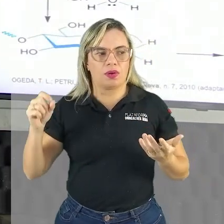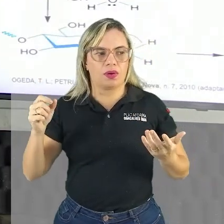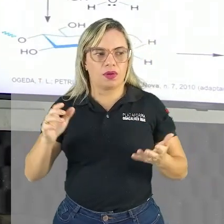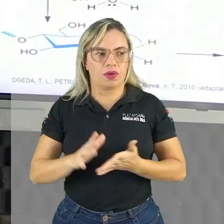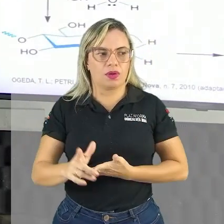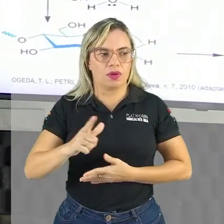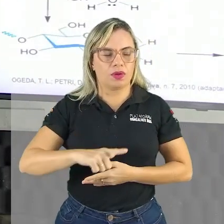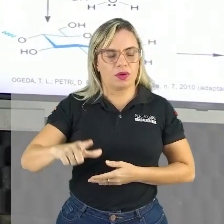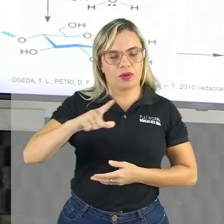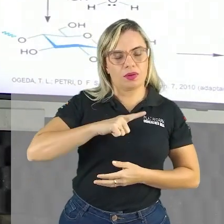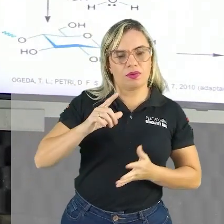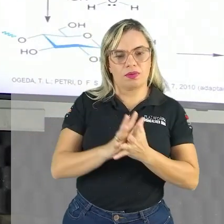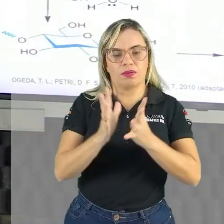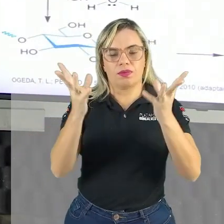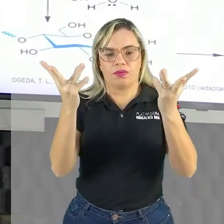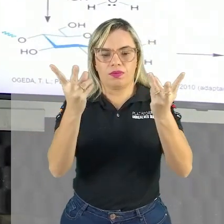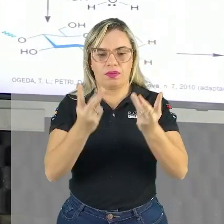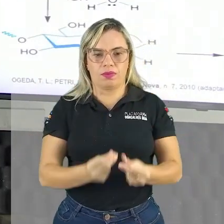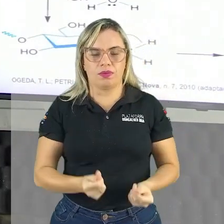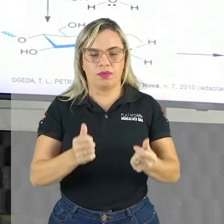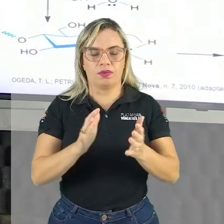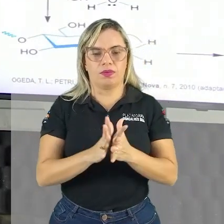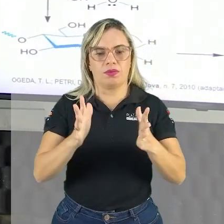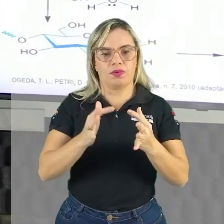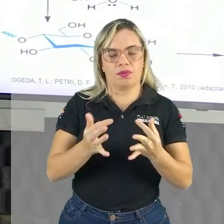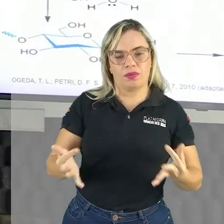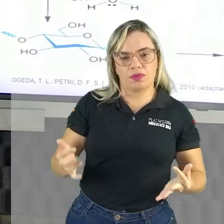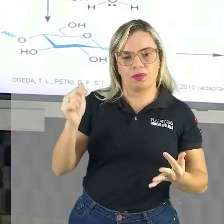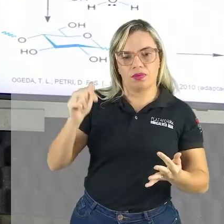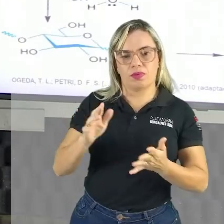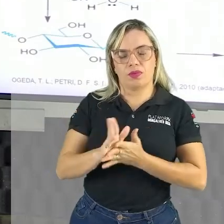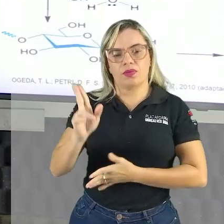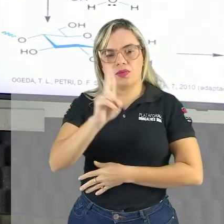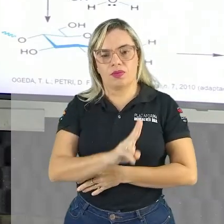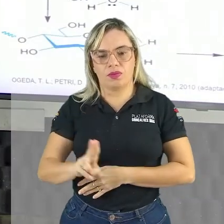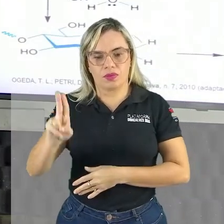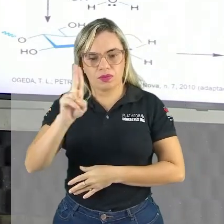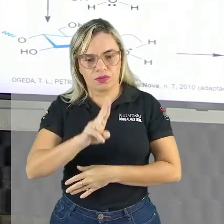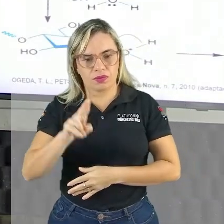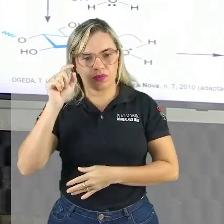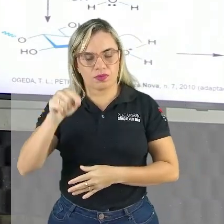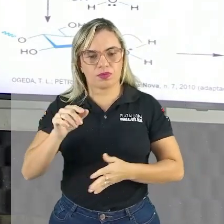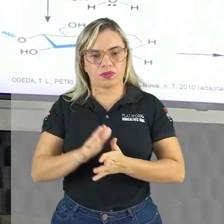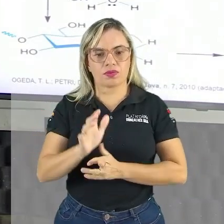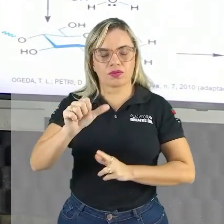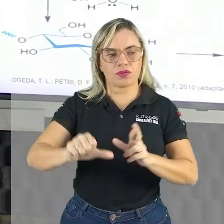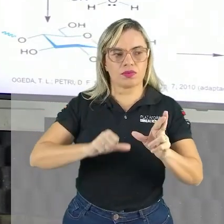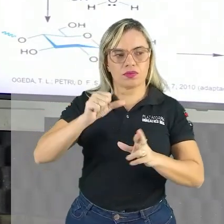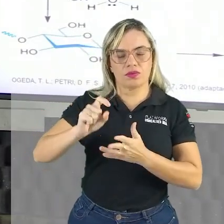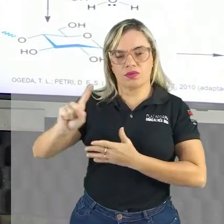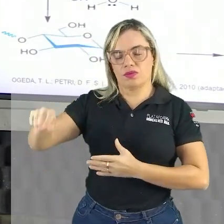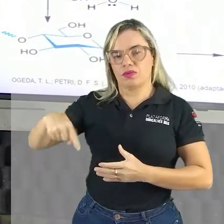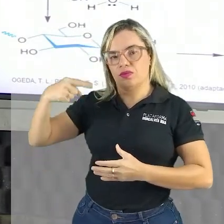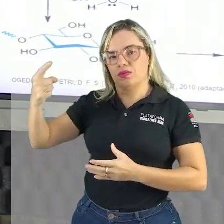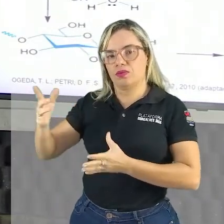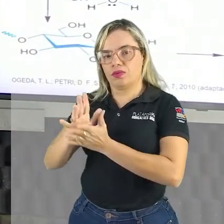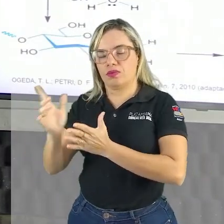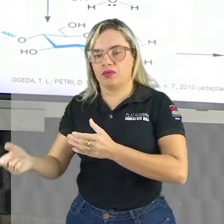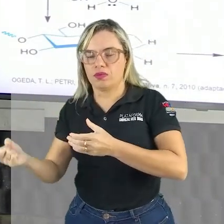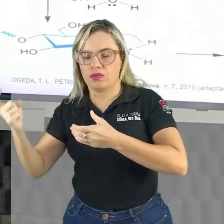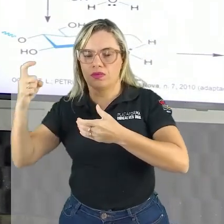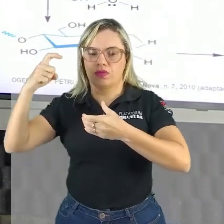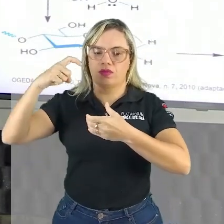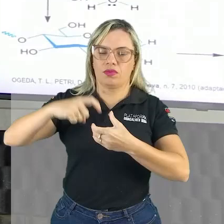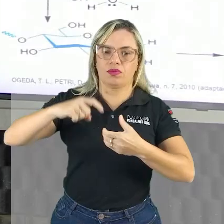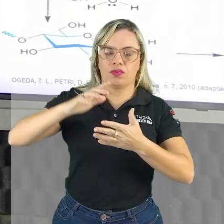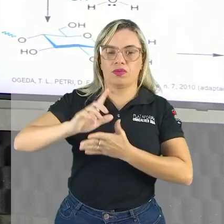em que você tiver uma substância que simplesmente está sendo consumida e depois está sendo regenerada lá